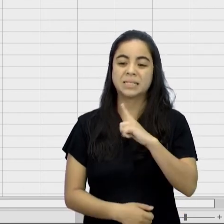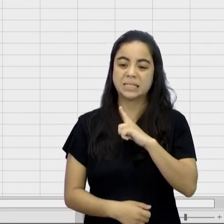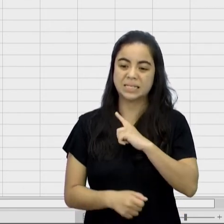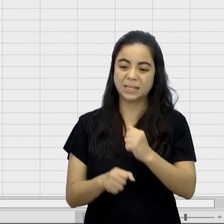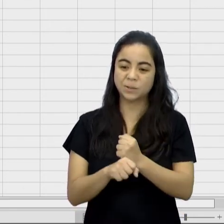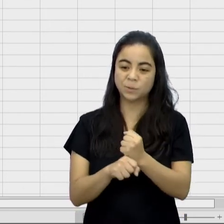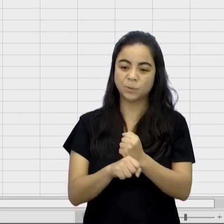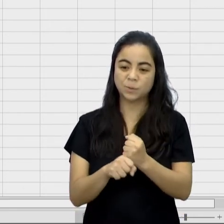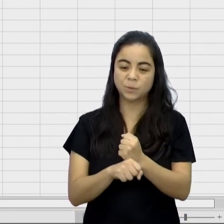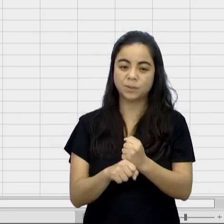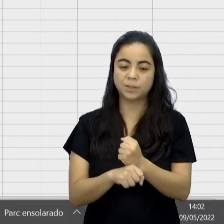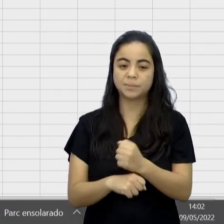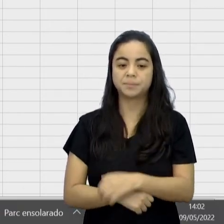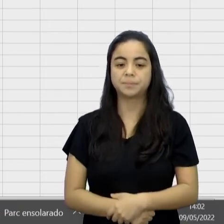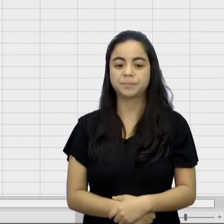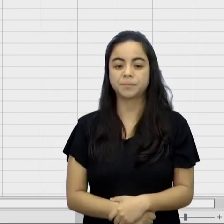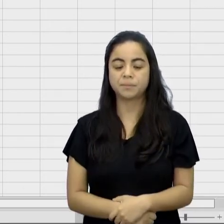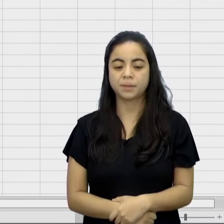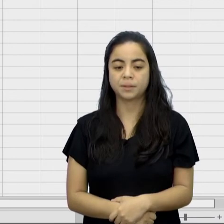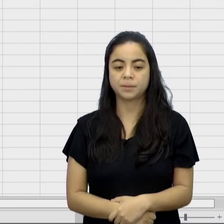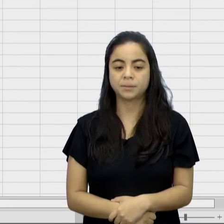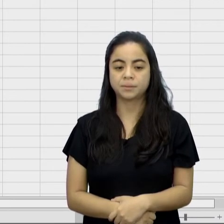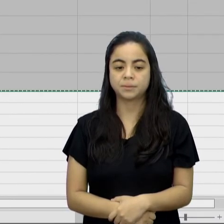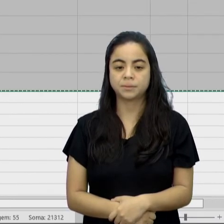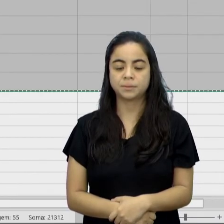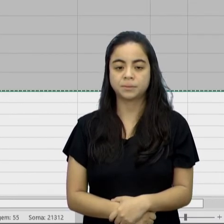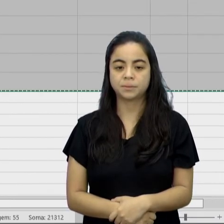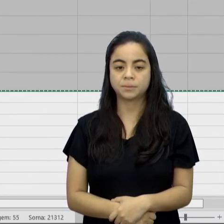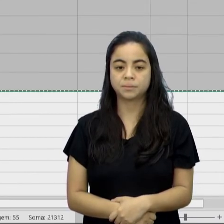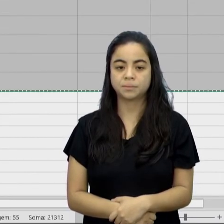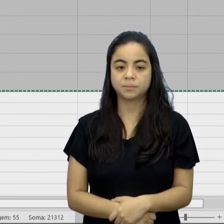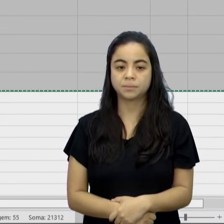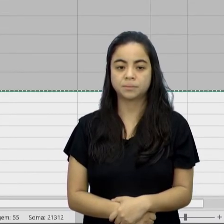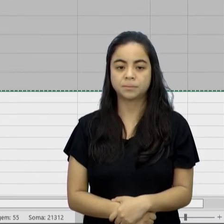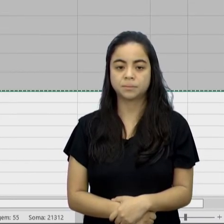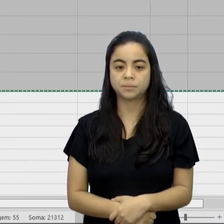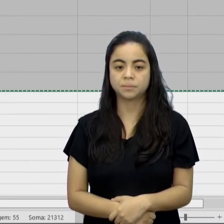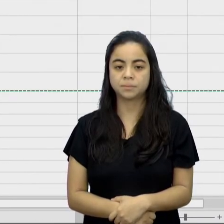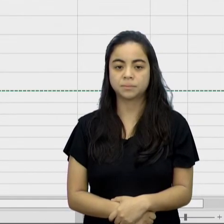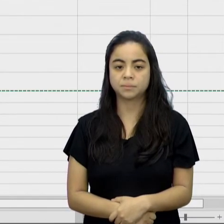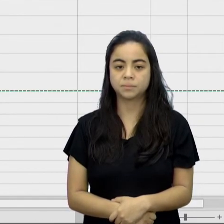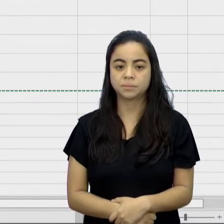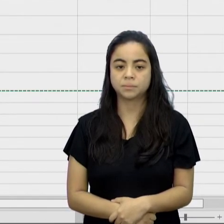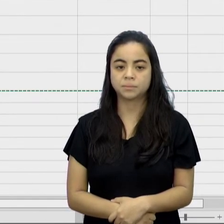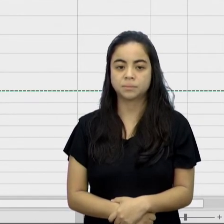Então tá bom, então vamos lá. Copiar sem a fórmula.